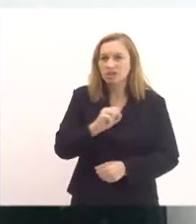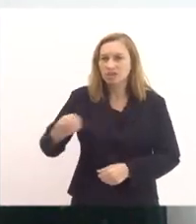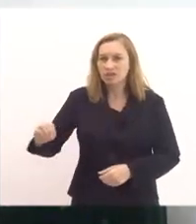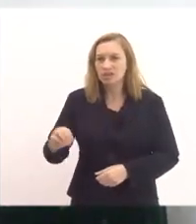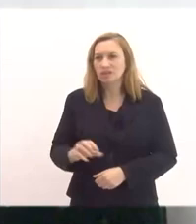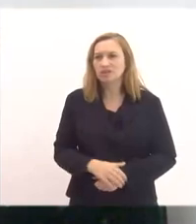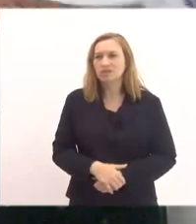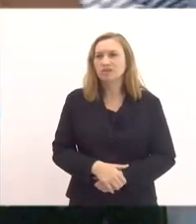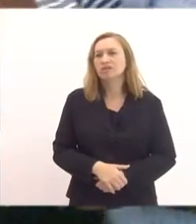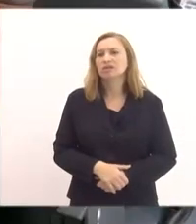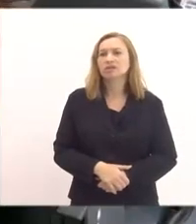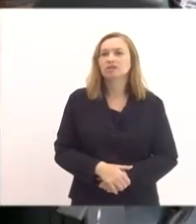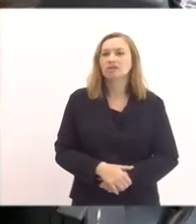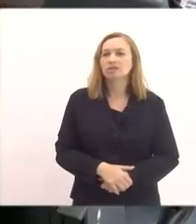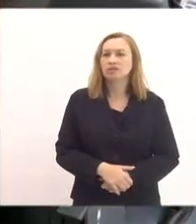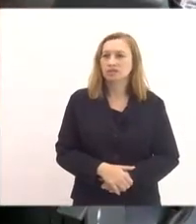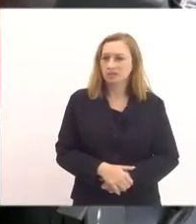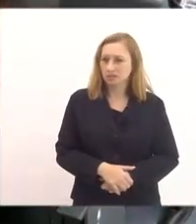Falou?